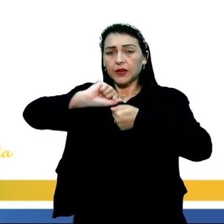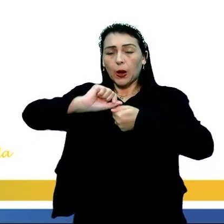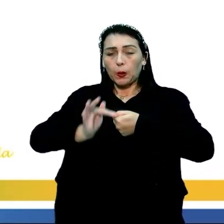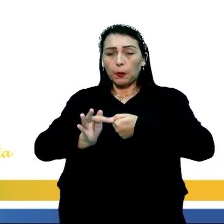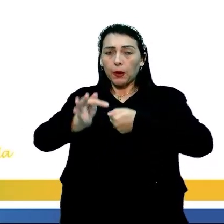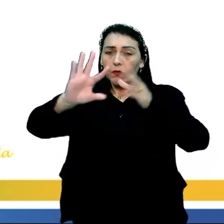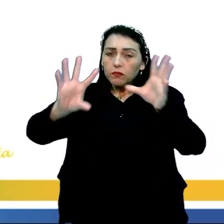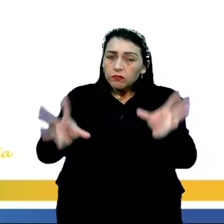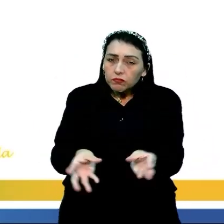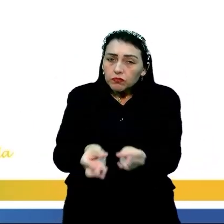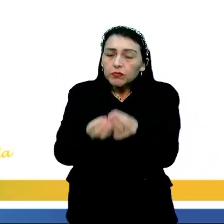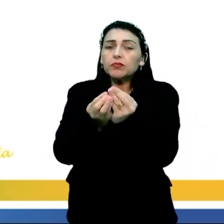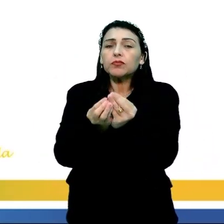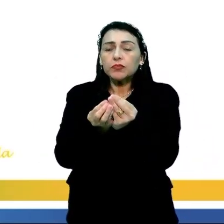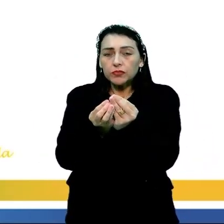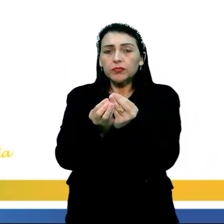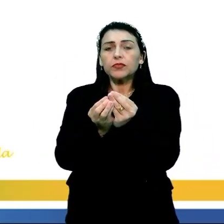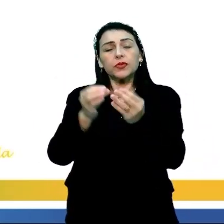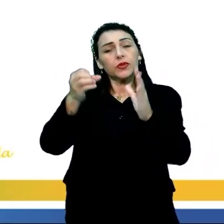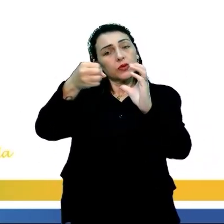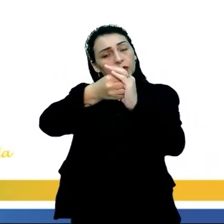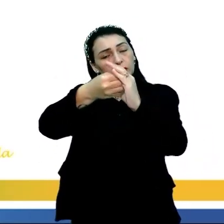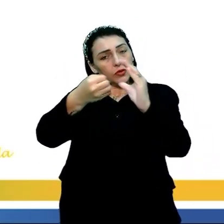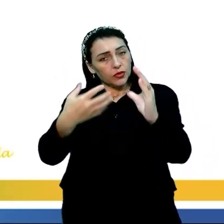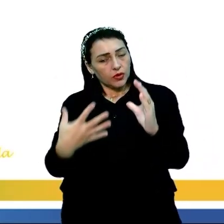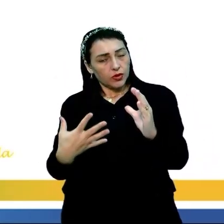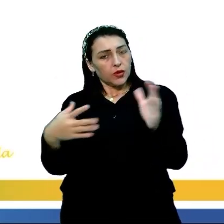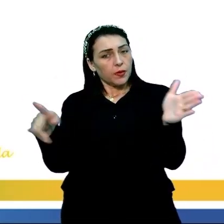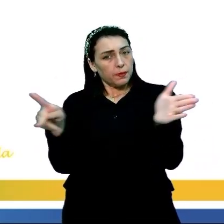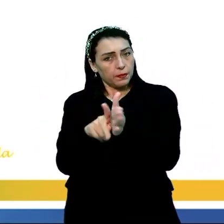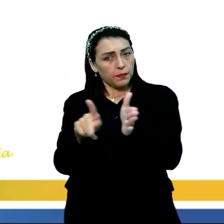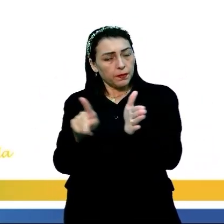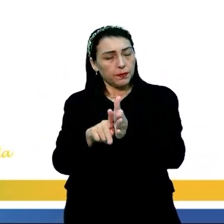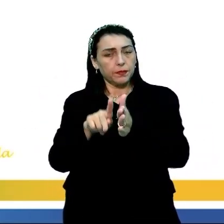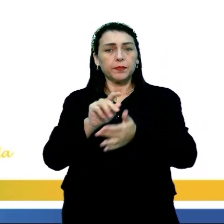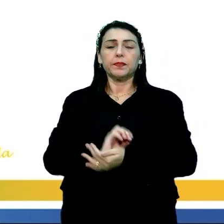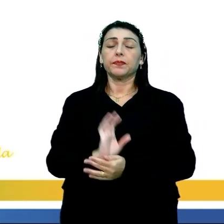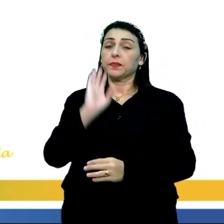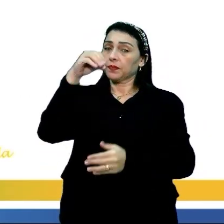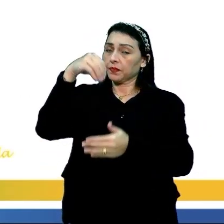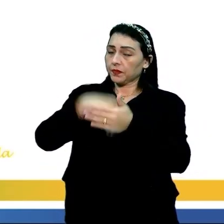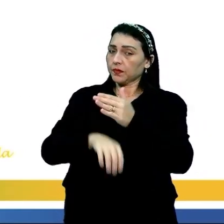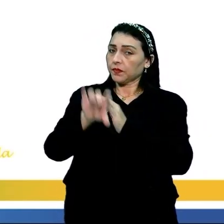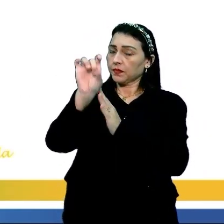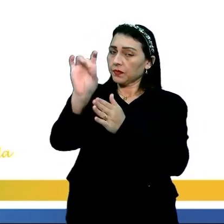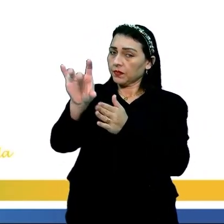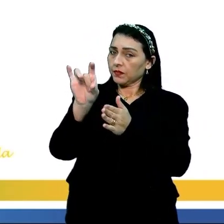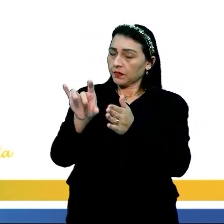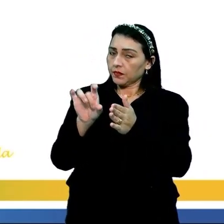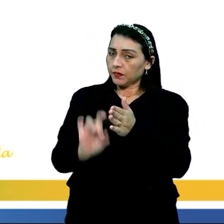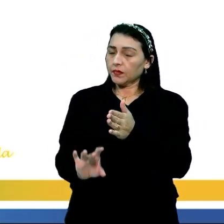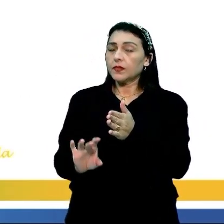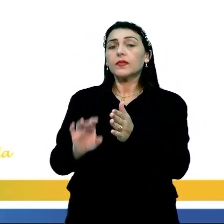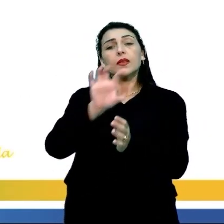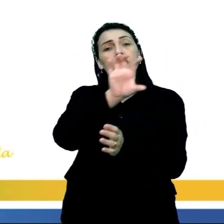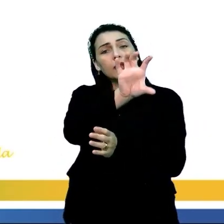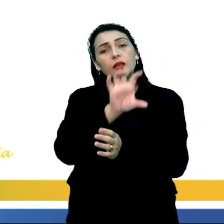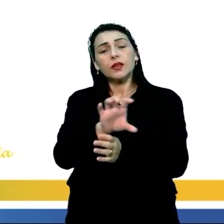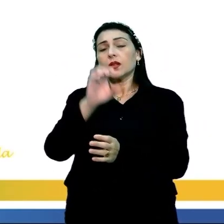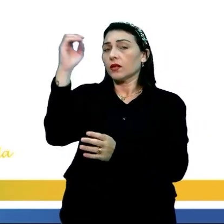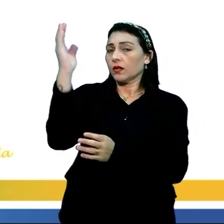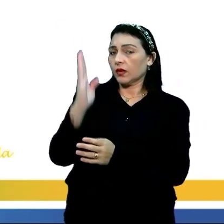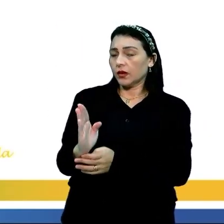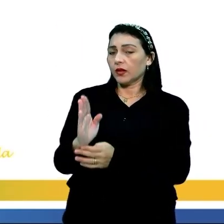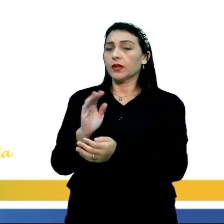breve resumo de características aí específicas dentro de cada domínio morfoclimático